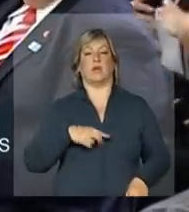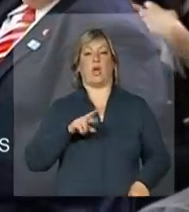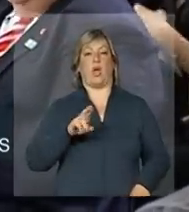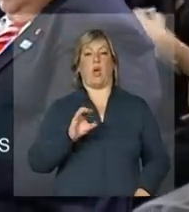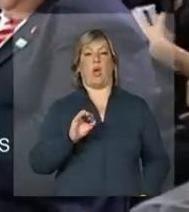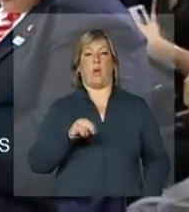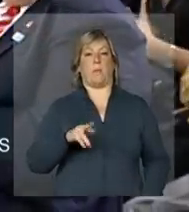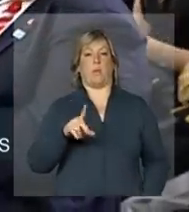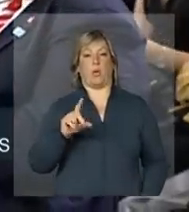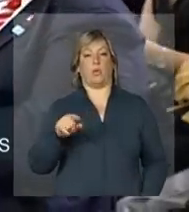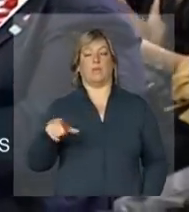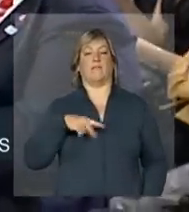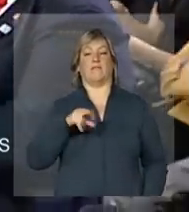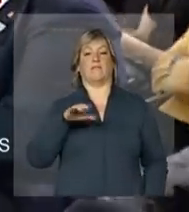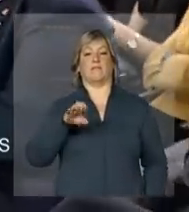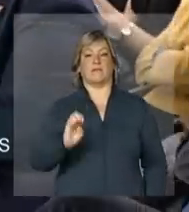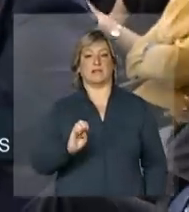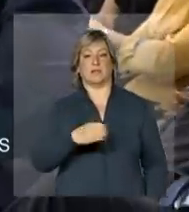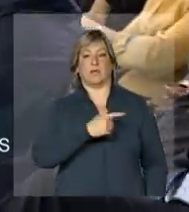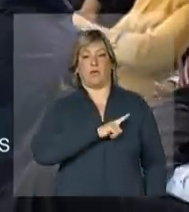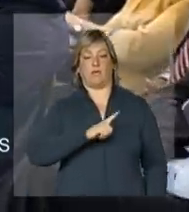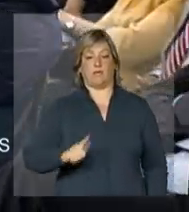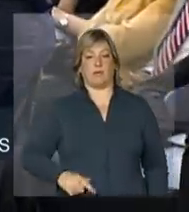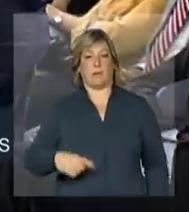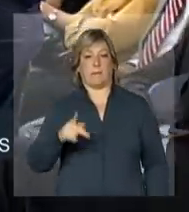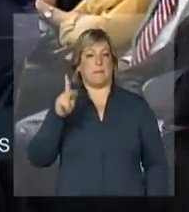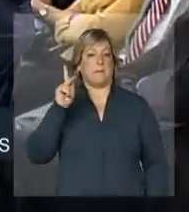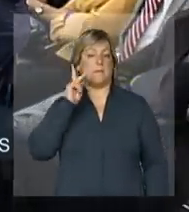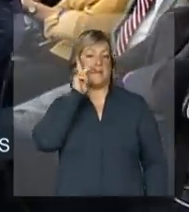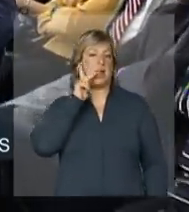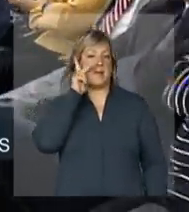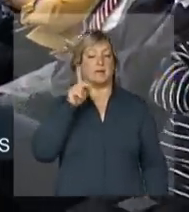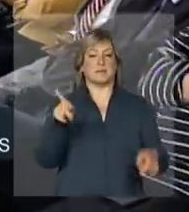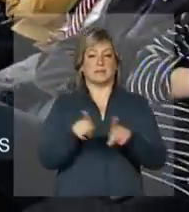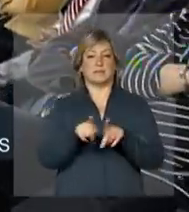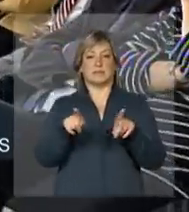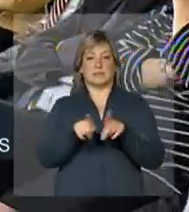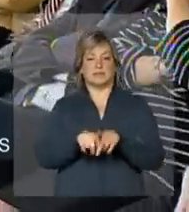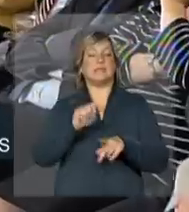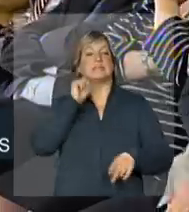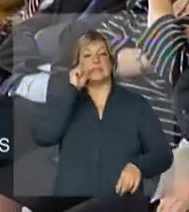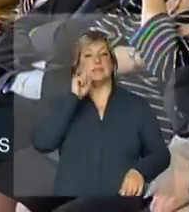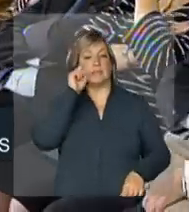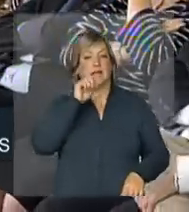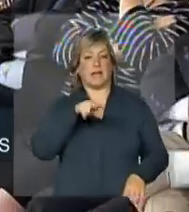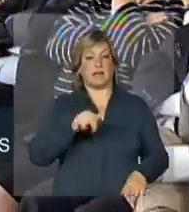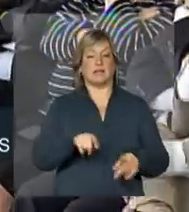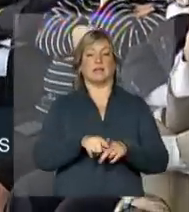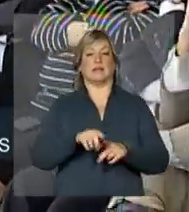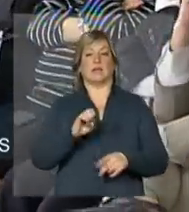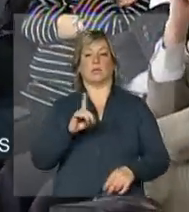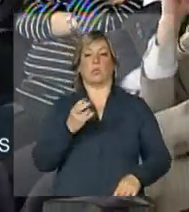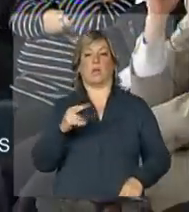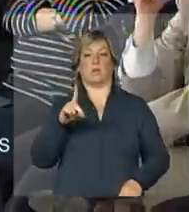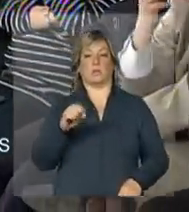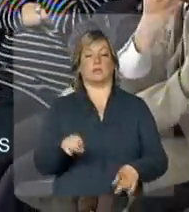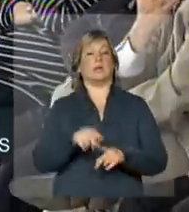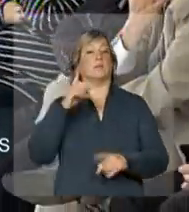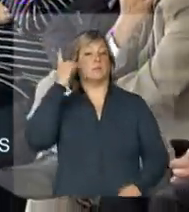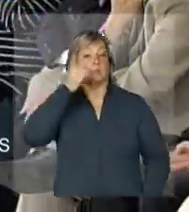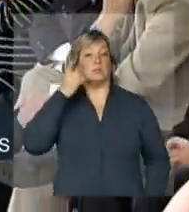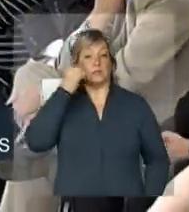vice-governador da Paraíba os senadores Ana Rita e Eduardo supli os deputados e as